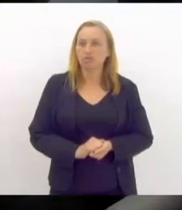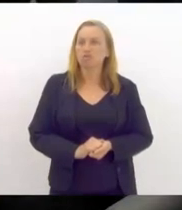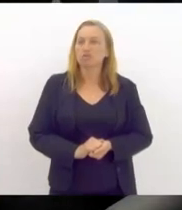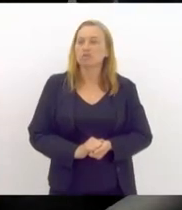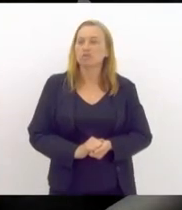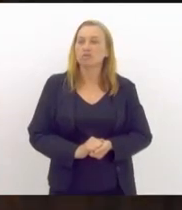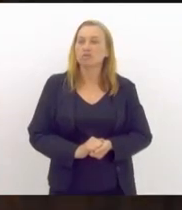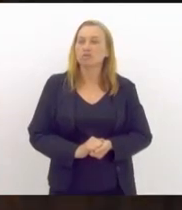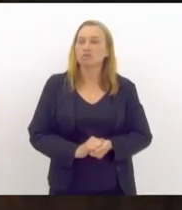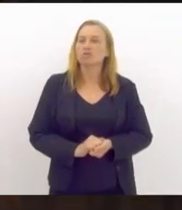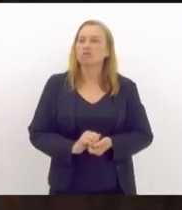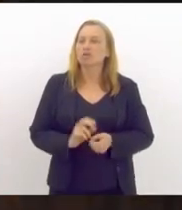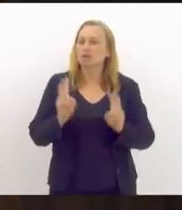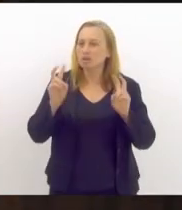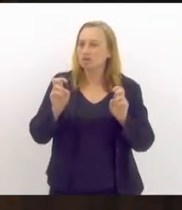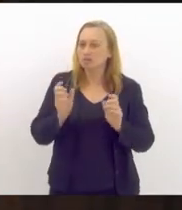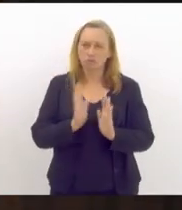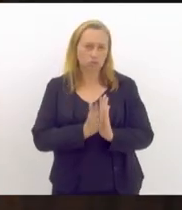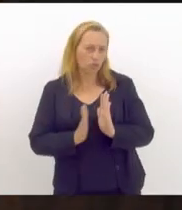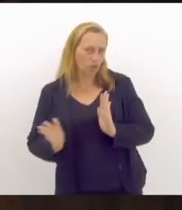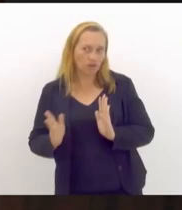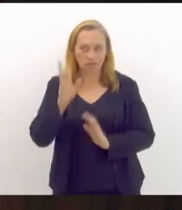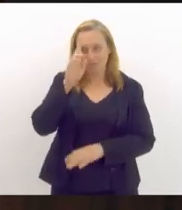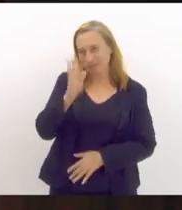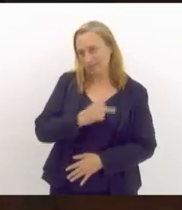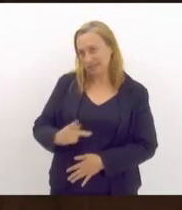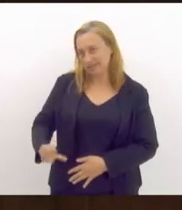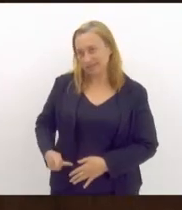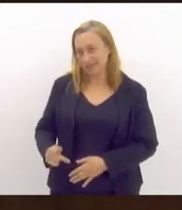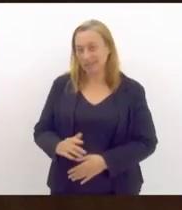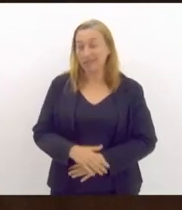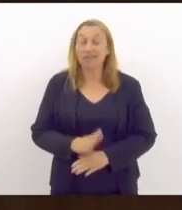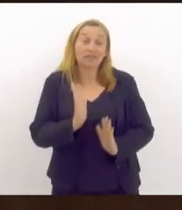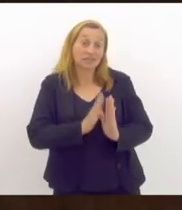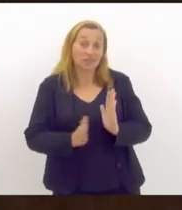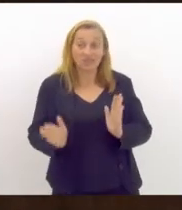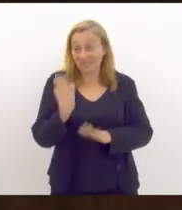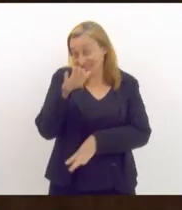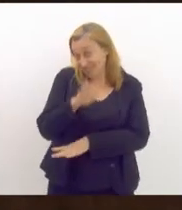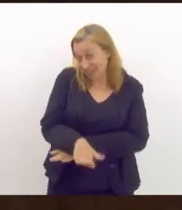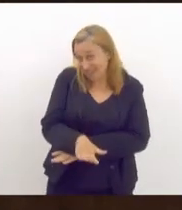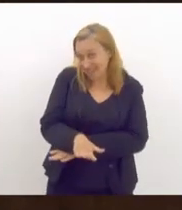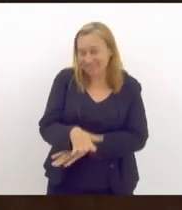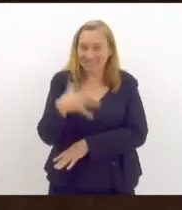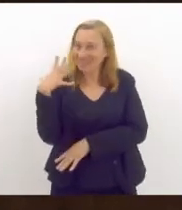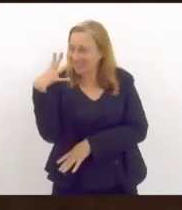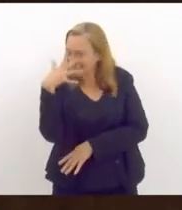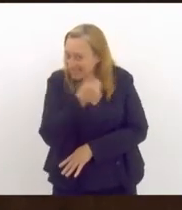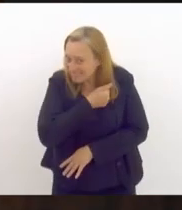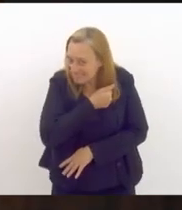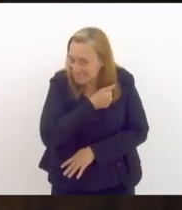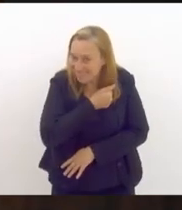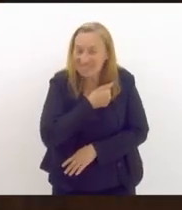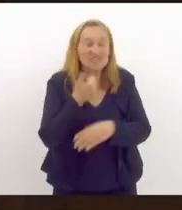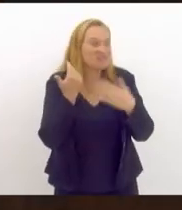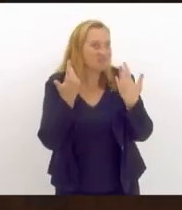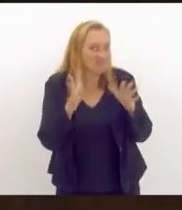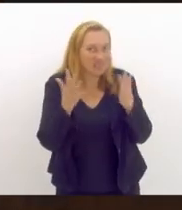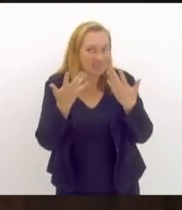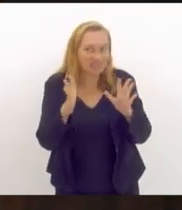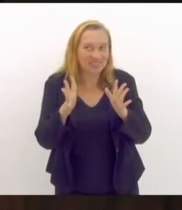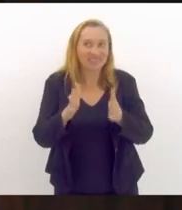sobre projeto questão de onça a questão de ordem dessa tarde que a senhora tá bonita Meus parabéns